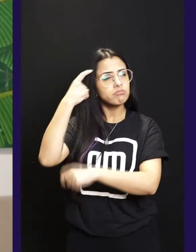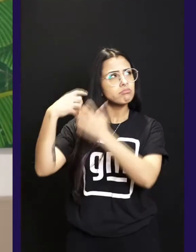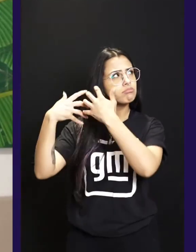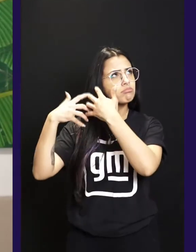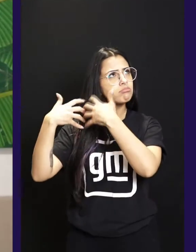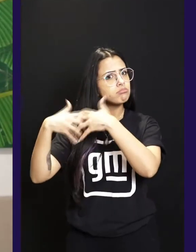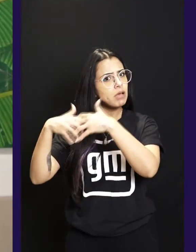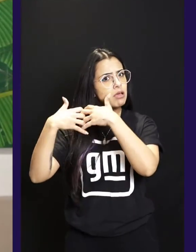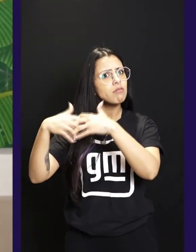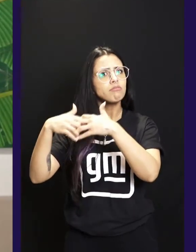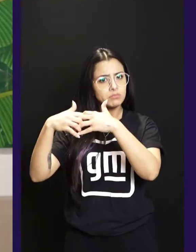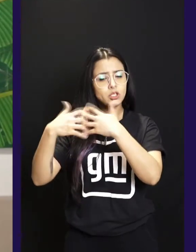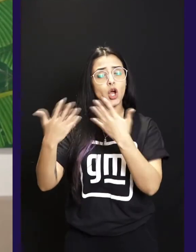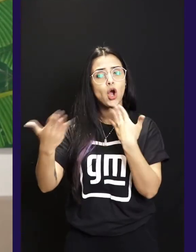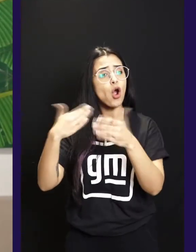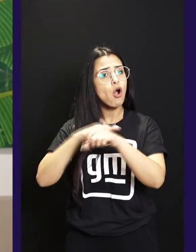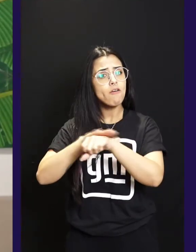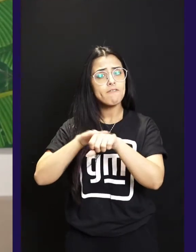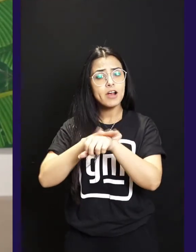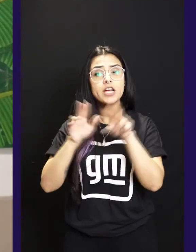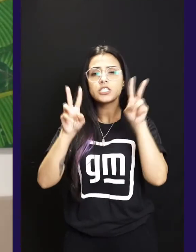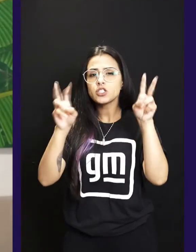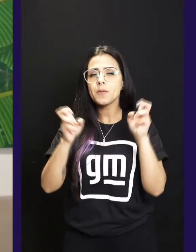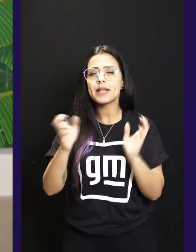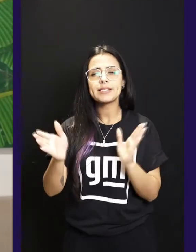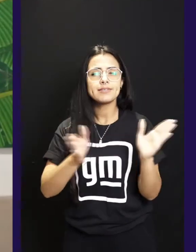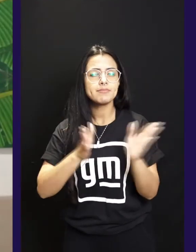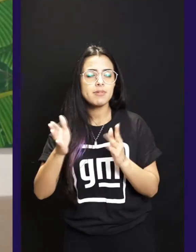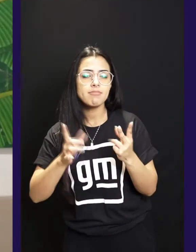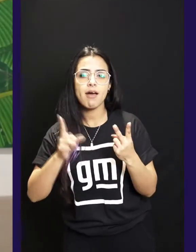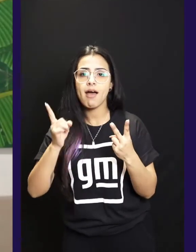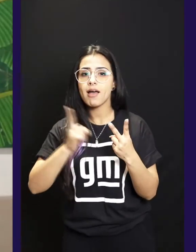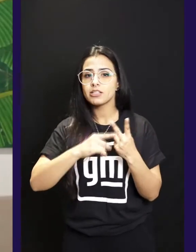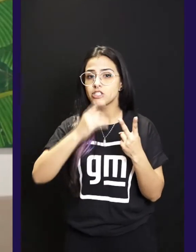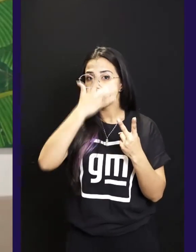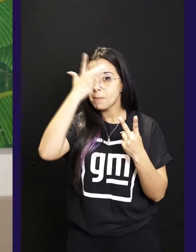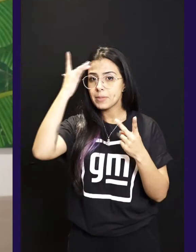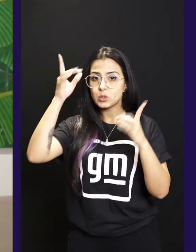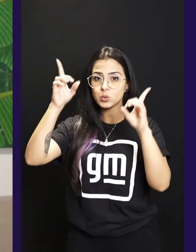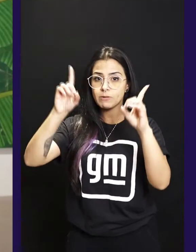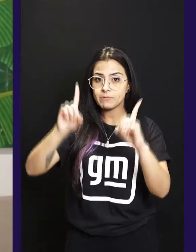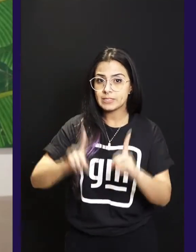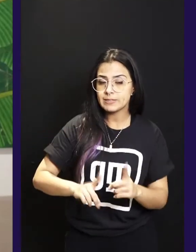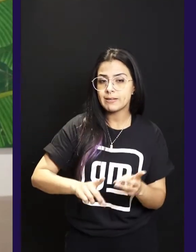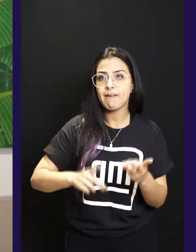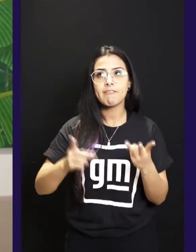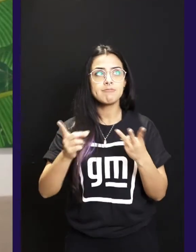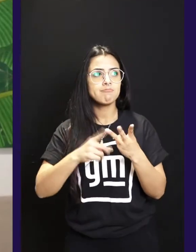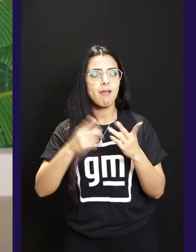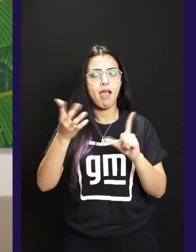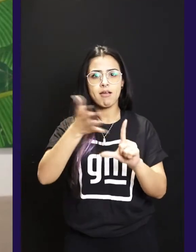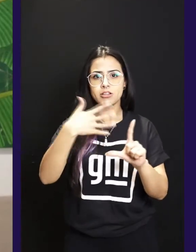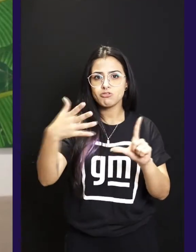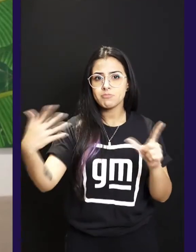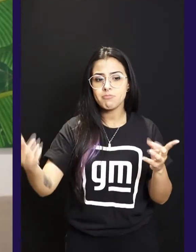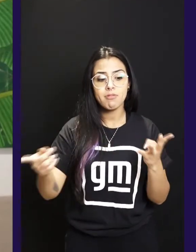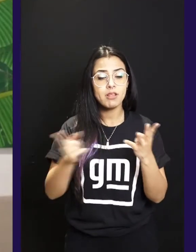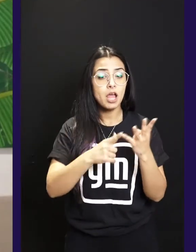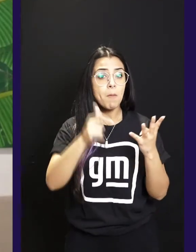deficiência, questão LGBT, questão das mulheres, igualdade racial,